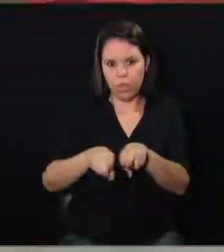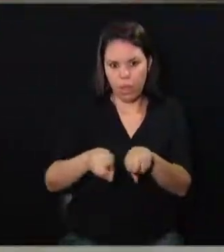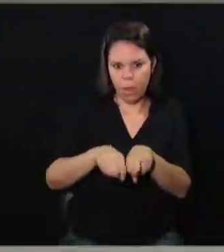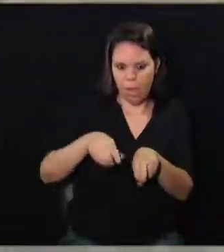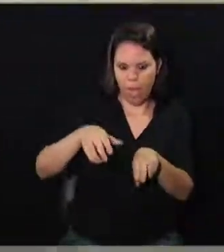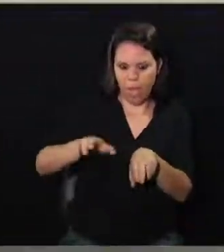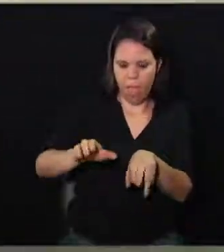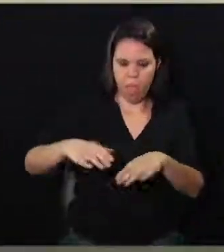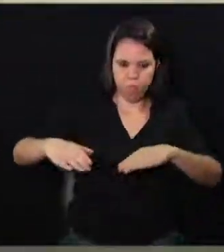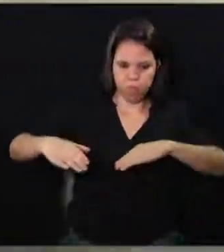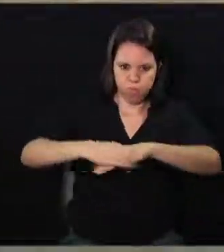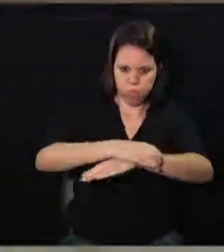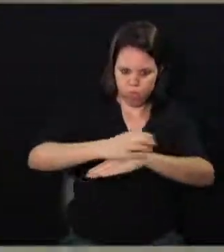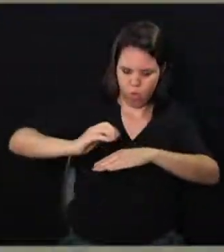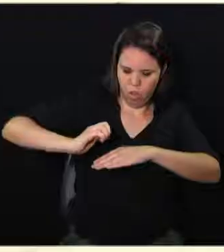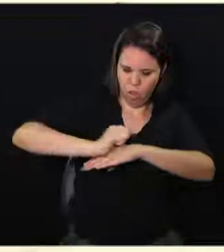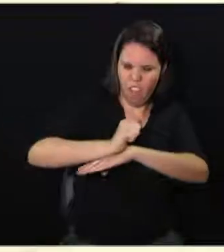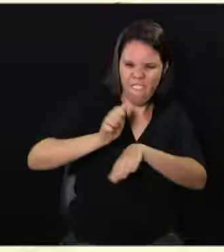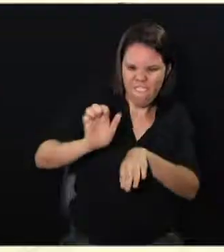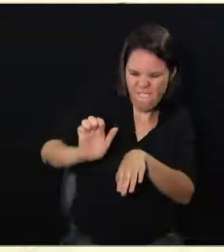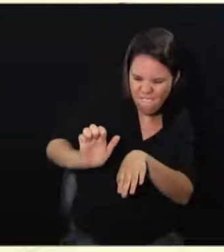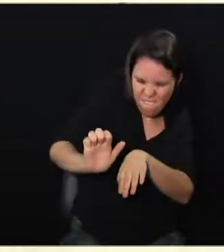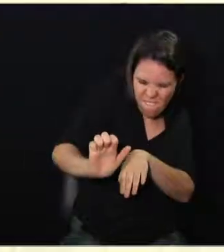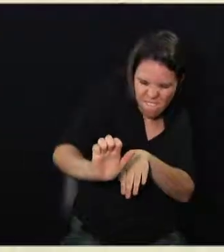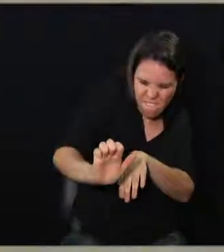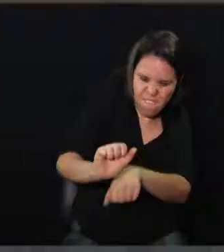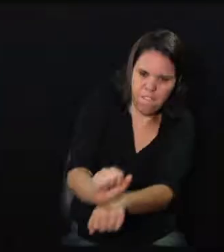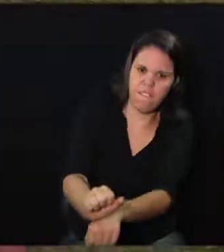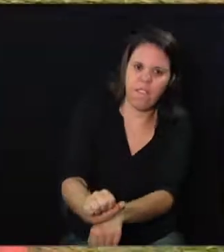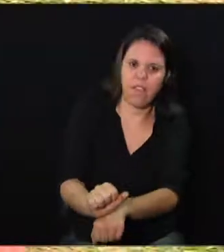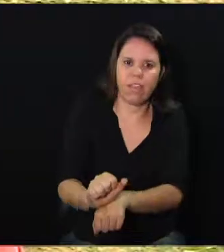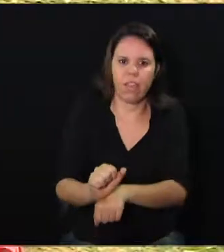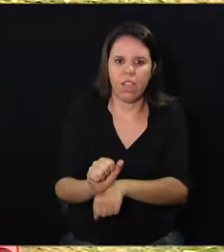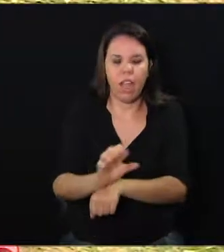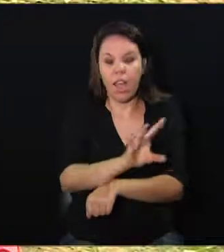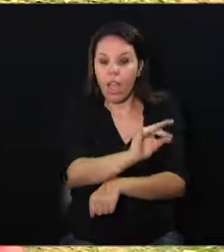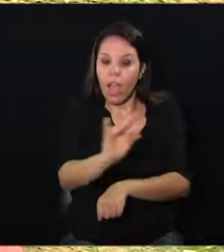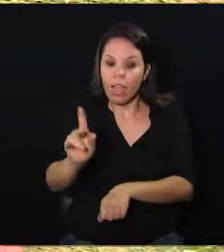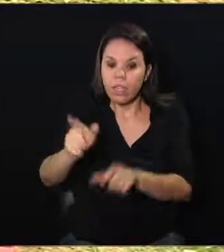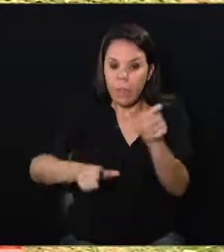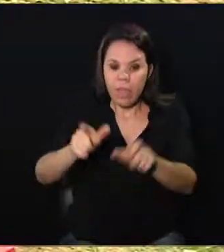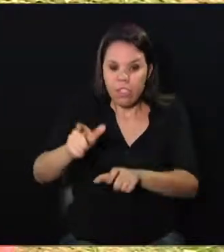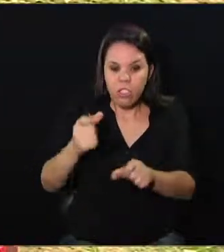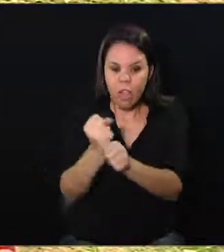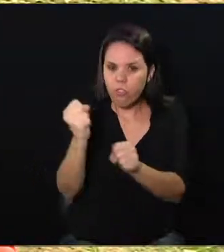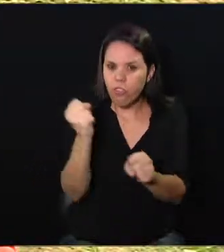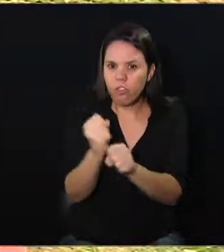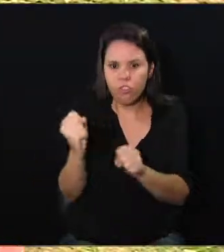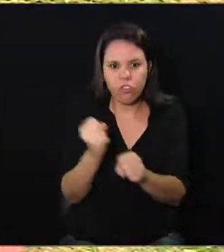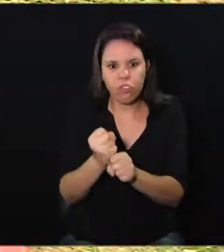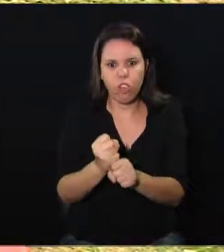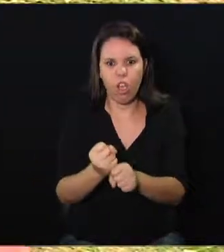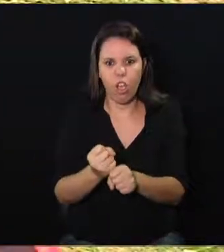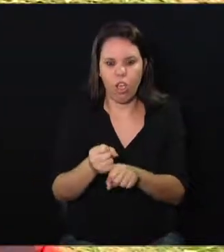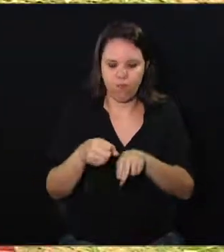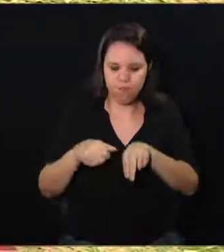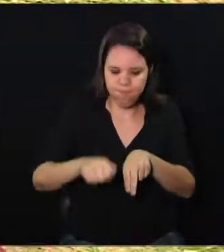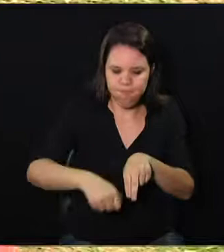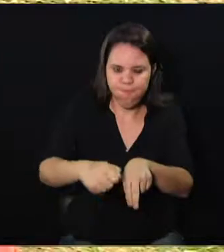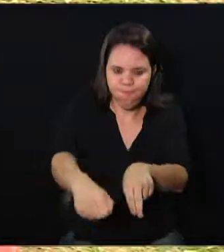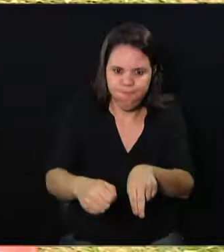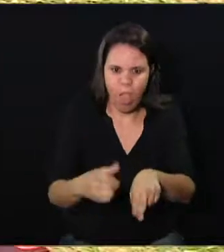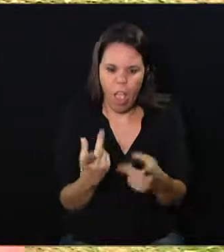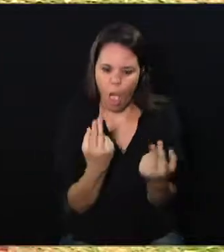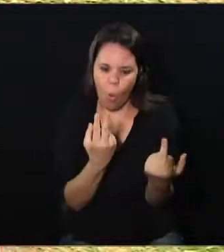como o tênis mesmo com freio, ou fazer um sistema de freio. Eu falo que cada construtor de carrinho é um engenheiro. Então ali ele põe em prática tudo que ele